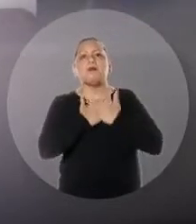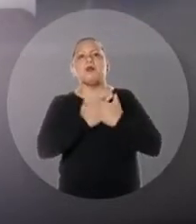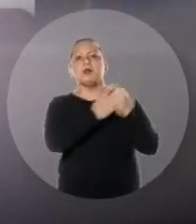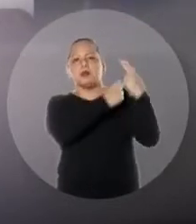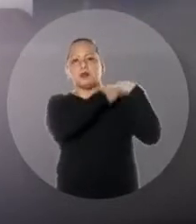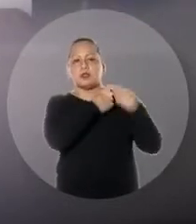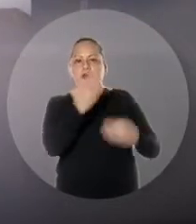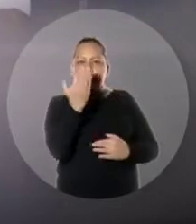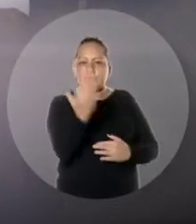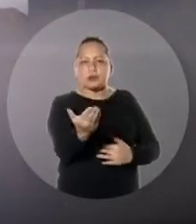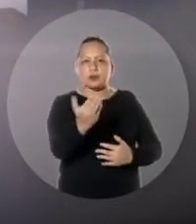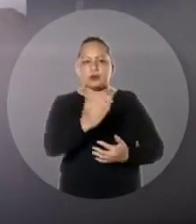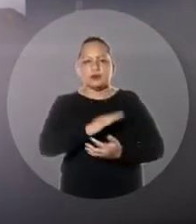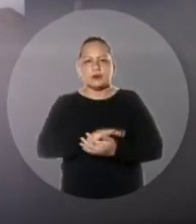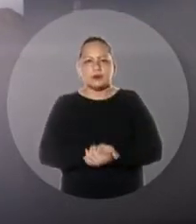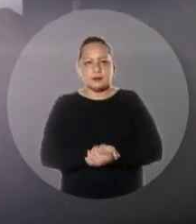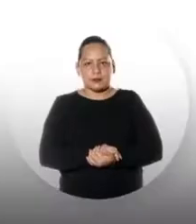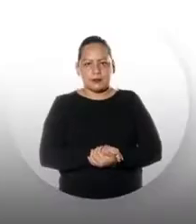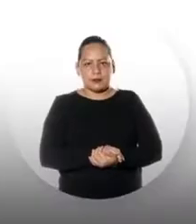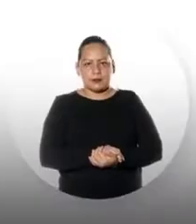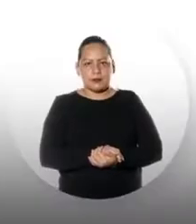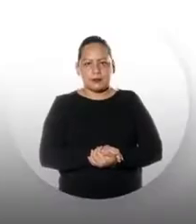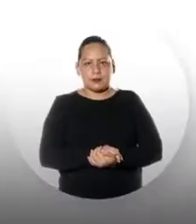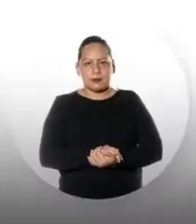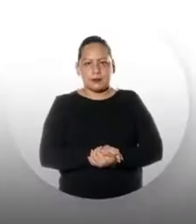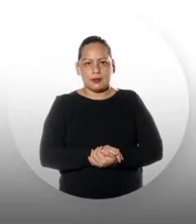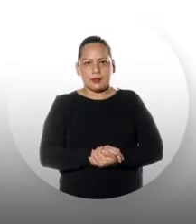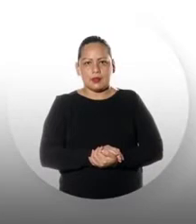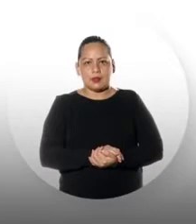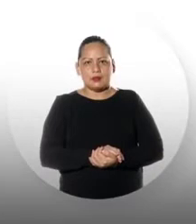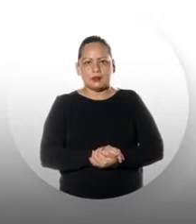meu compromisso com vocês.